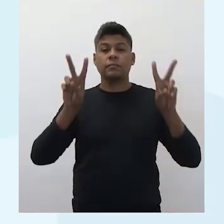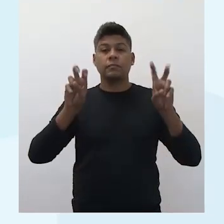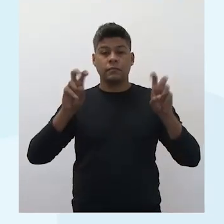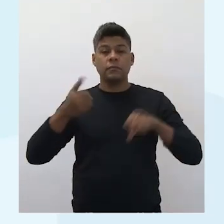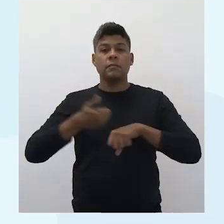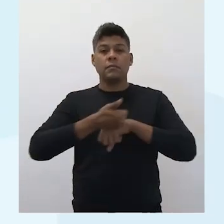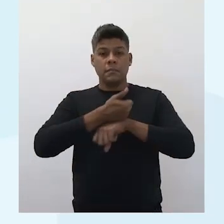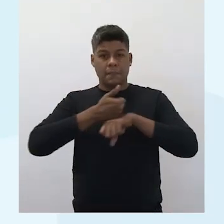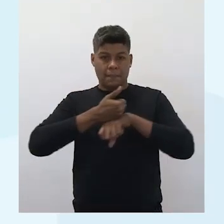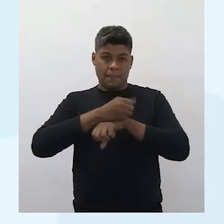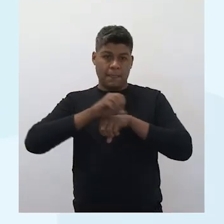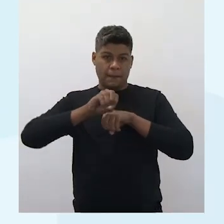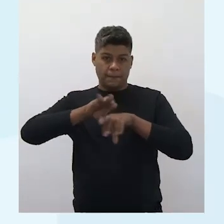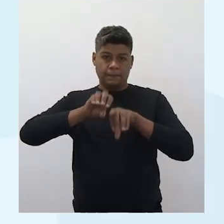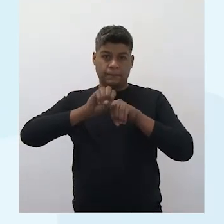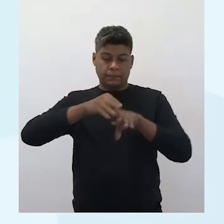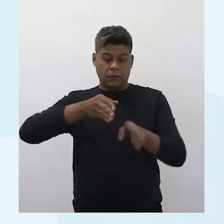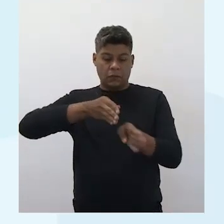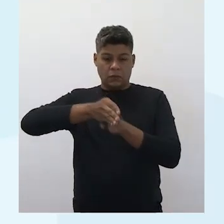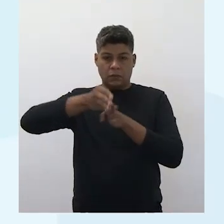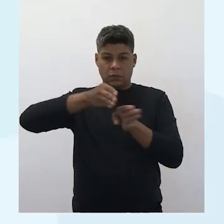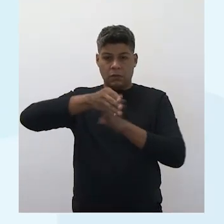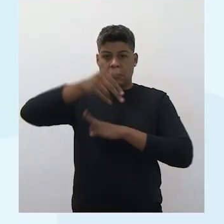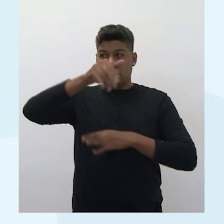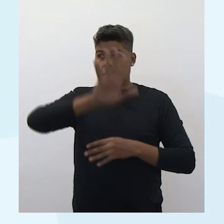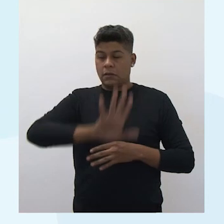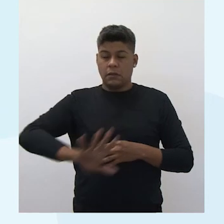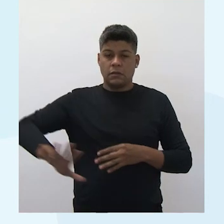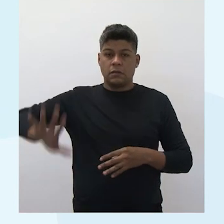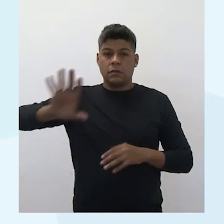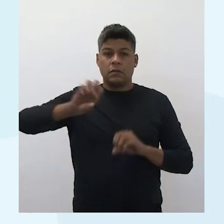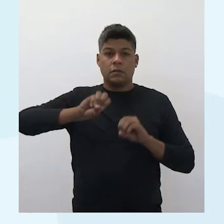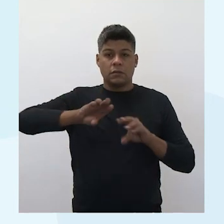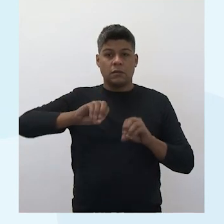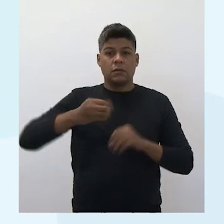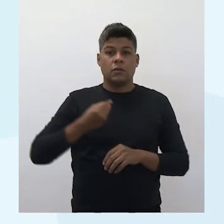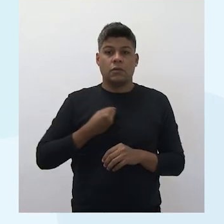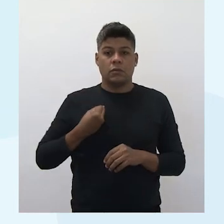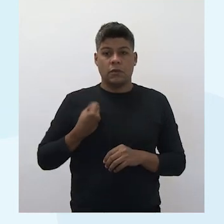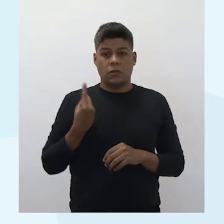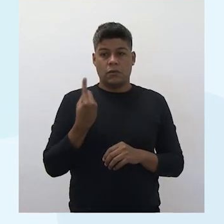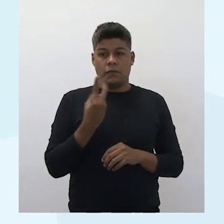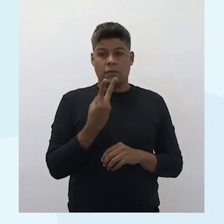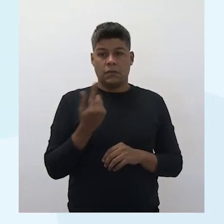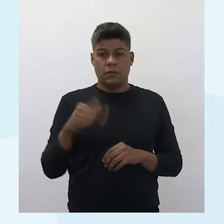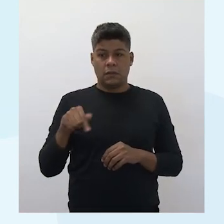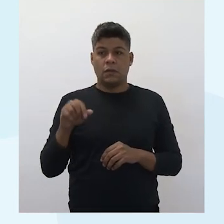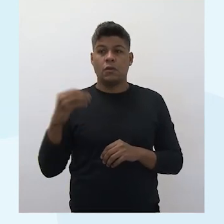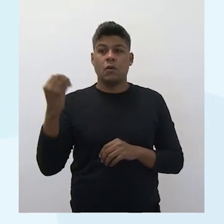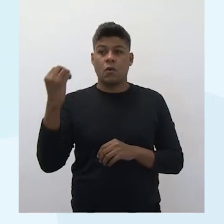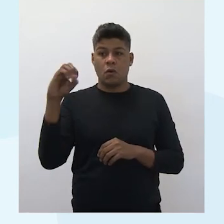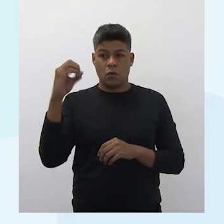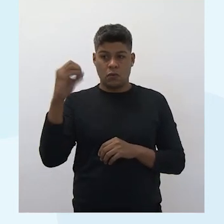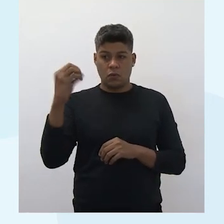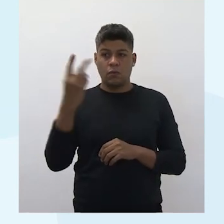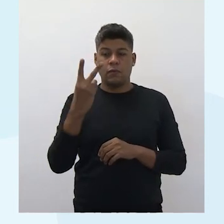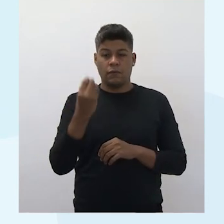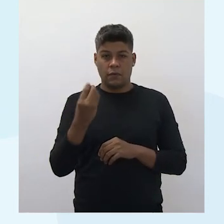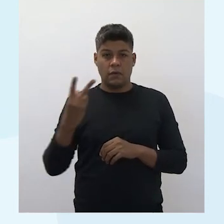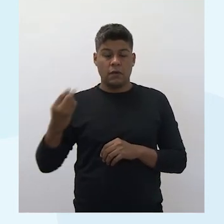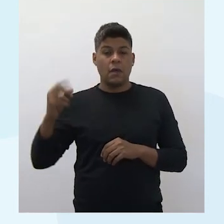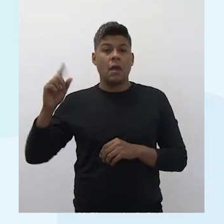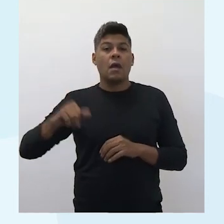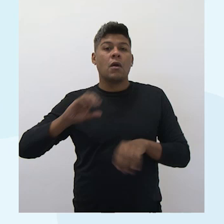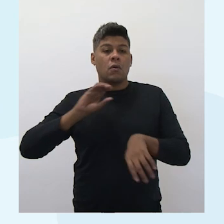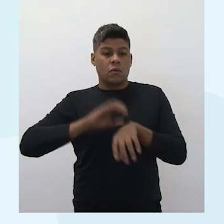da educação, que é a resolução do Conselho Nacional de Educação, a número 1, de 27 de outubro de 2020, que é o artigo 12, que a